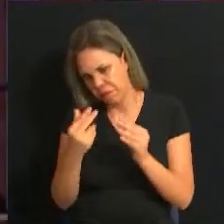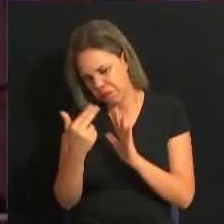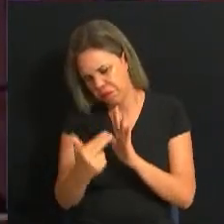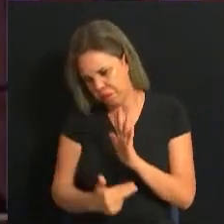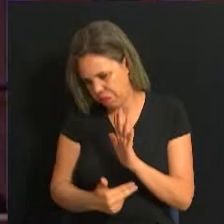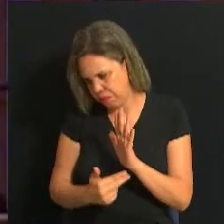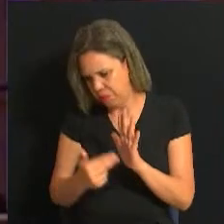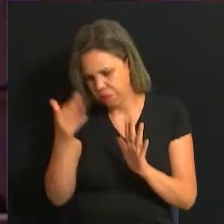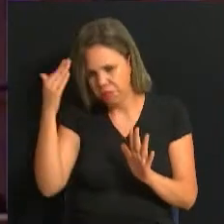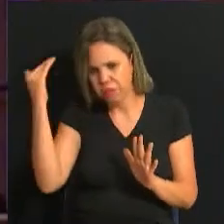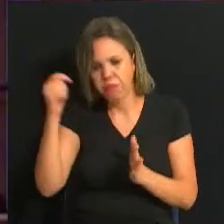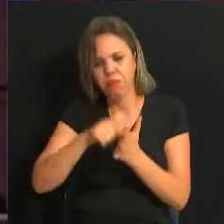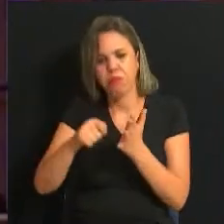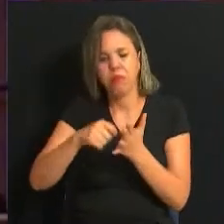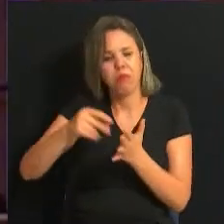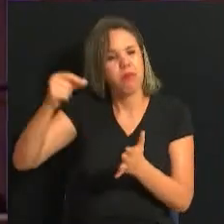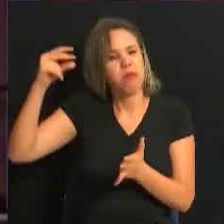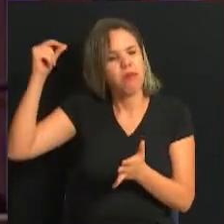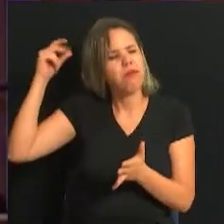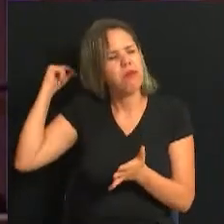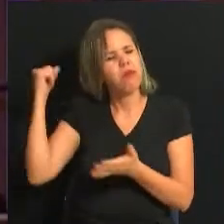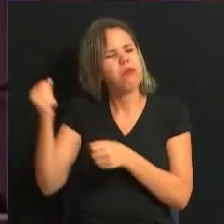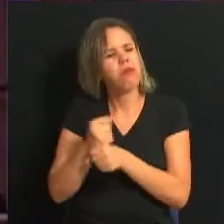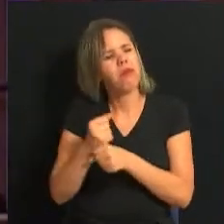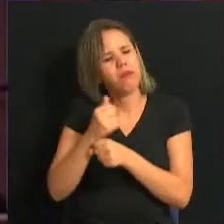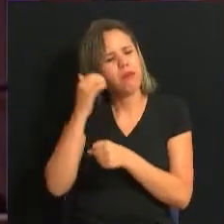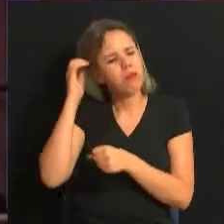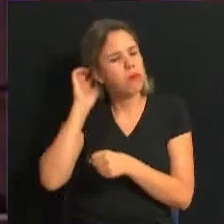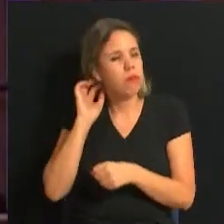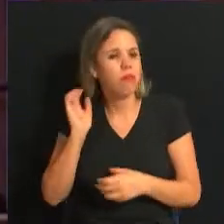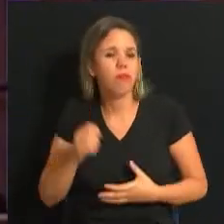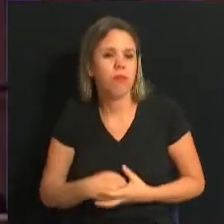Bopp e muitos outros que